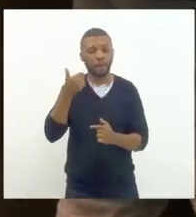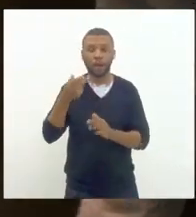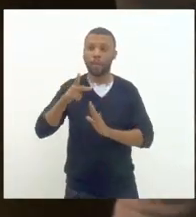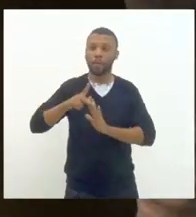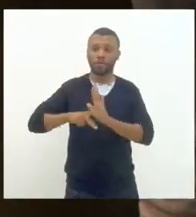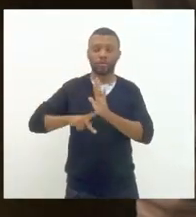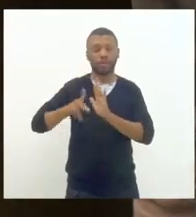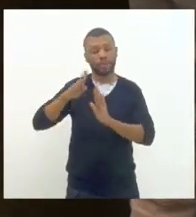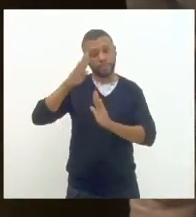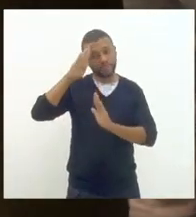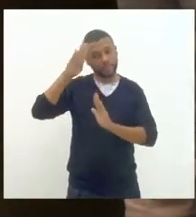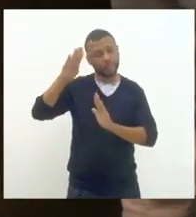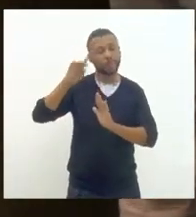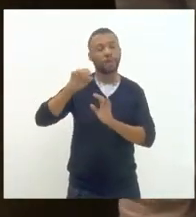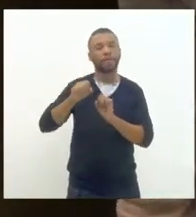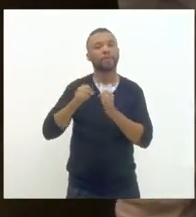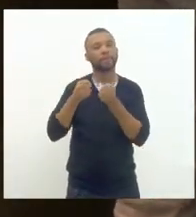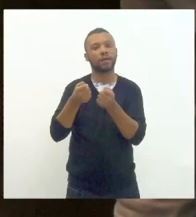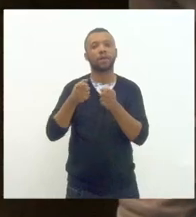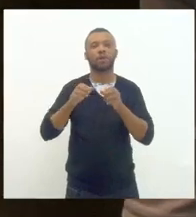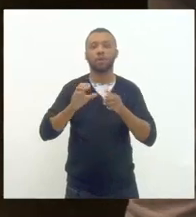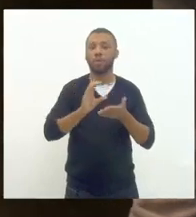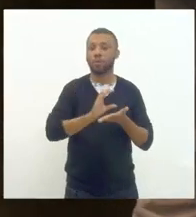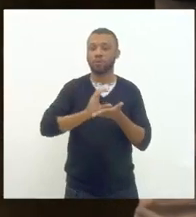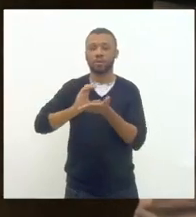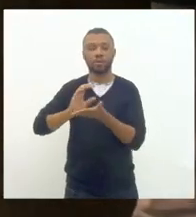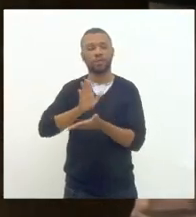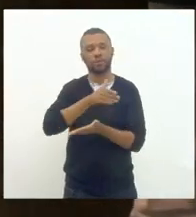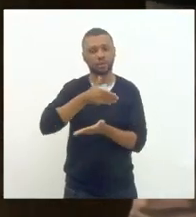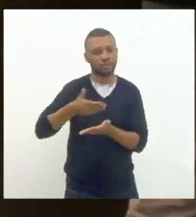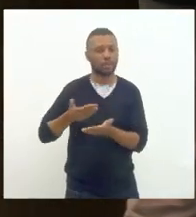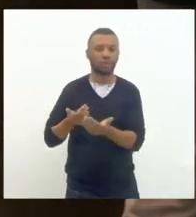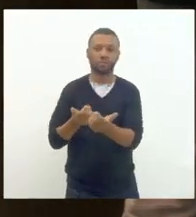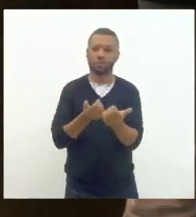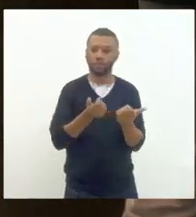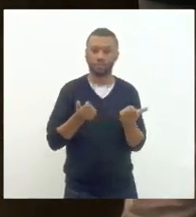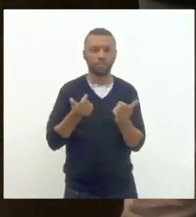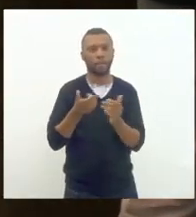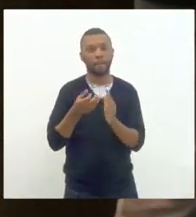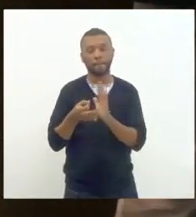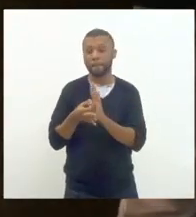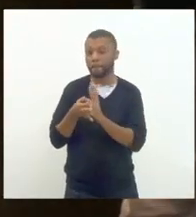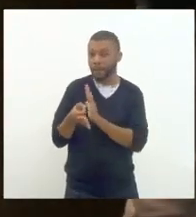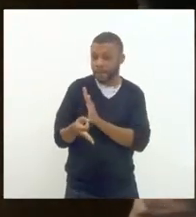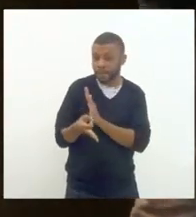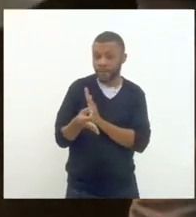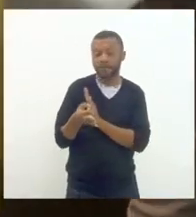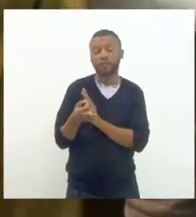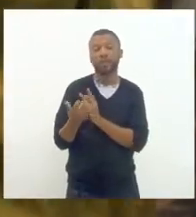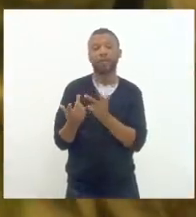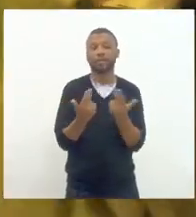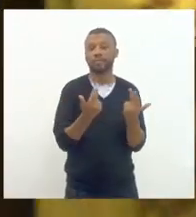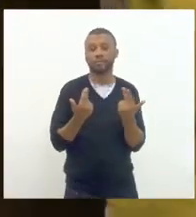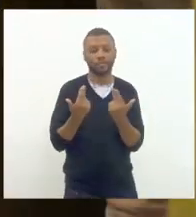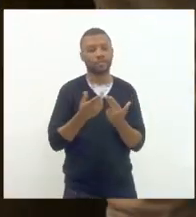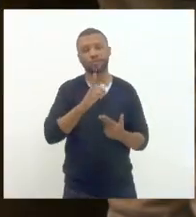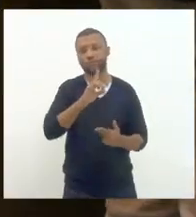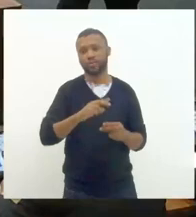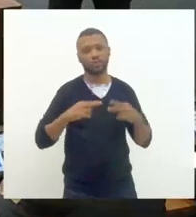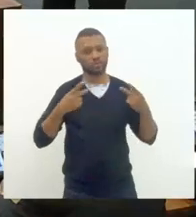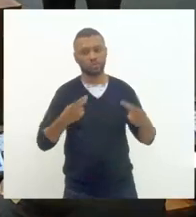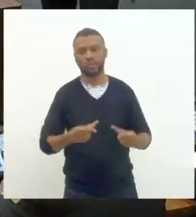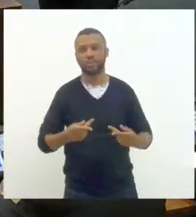sobretudo para fortalecer o Conselho Estadual de Juventude. O parecer, acompanha o parecer da Comissão de Direitos